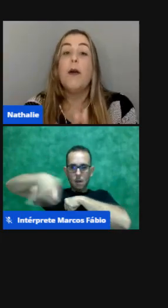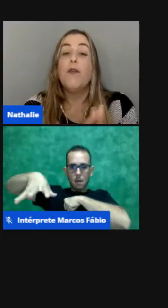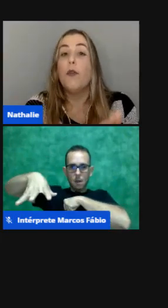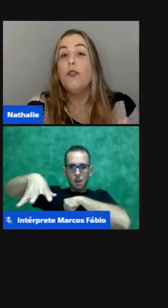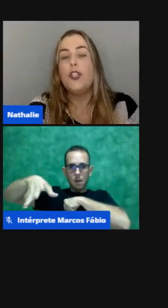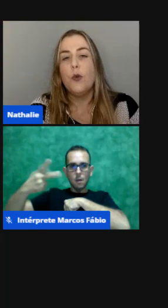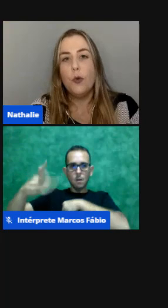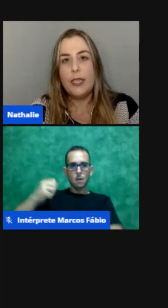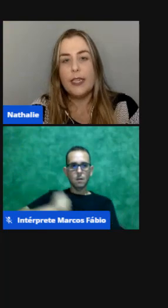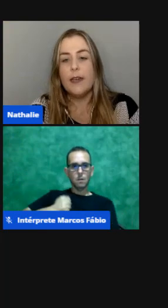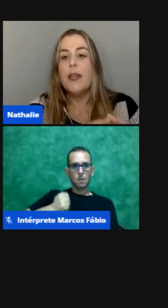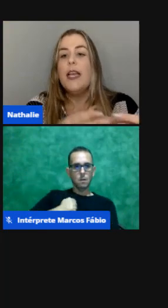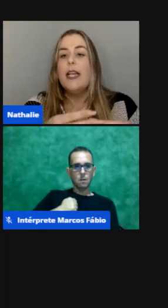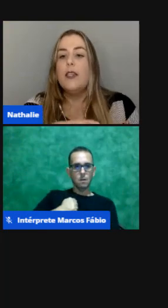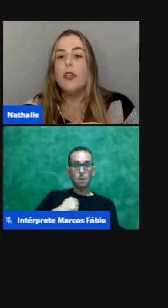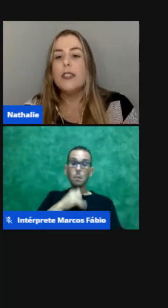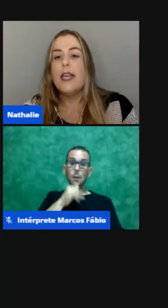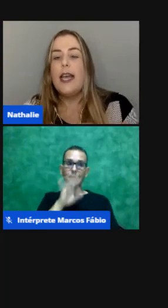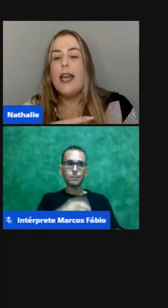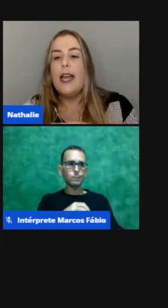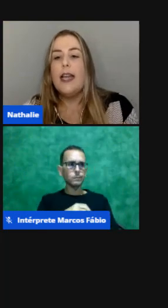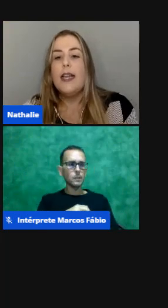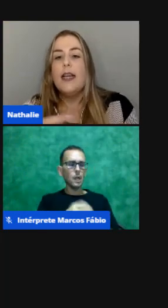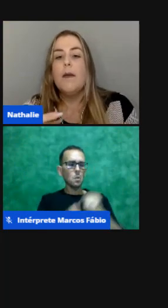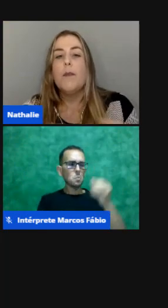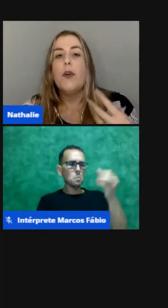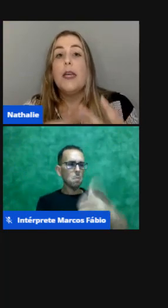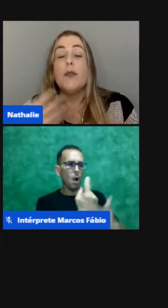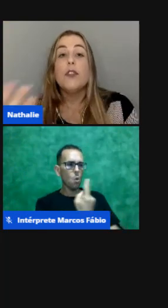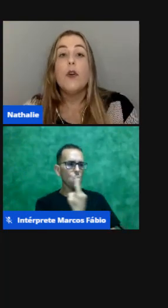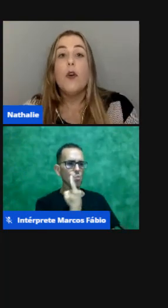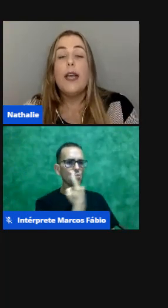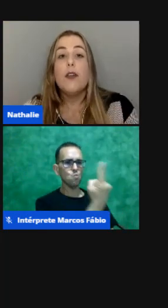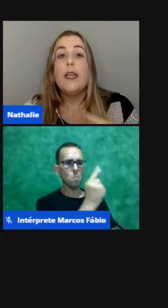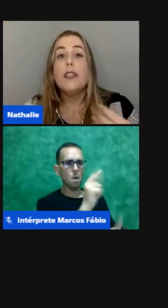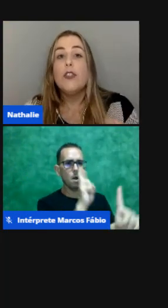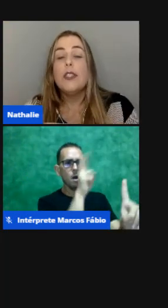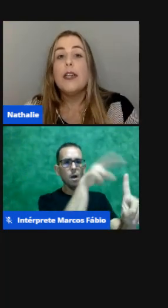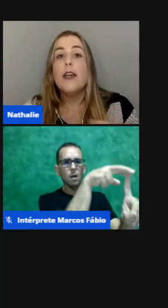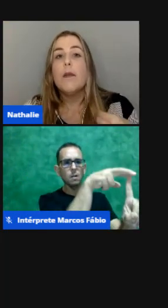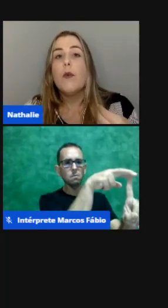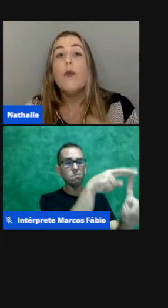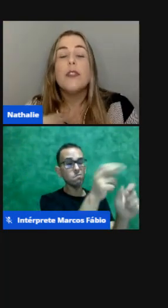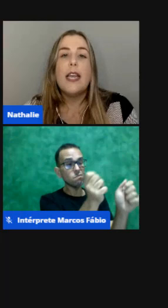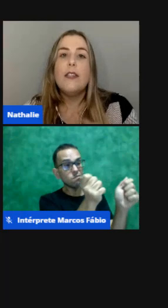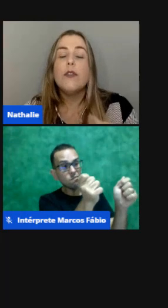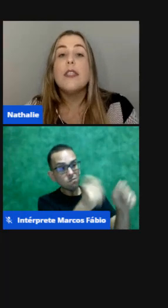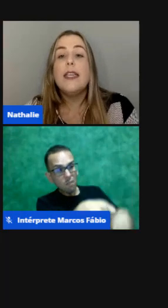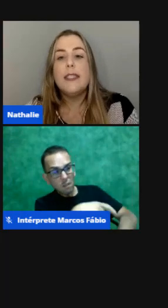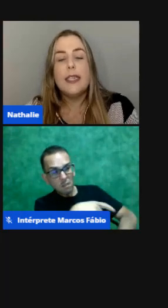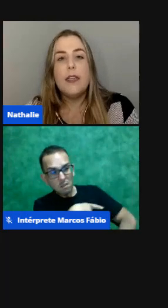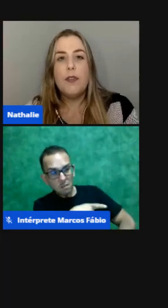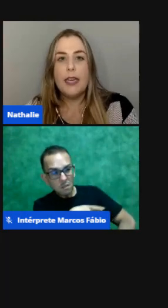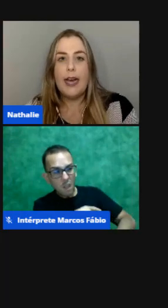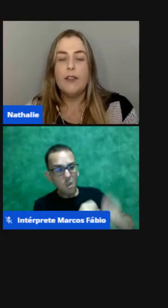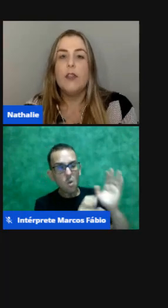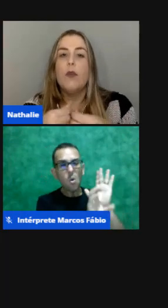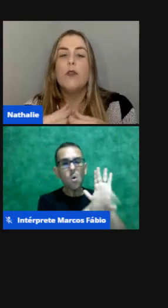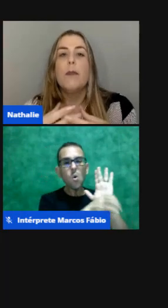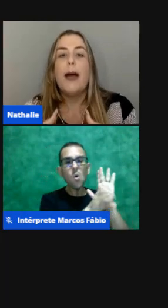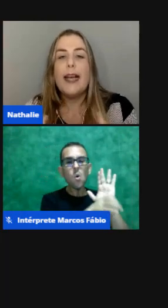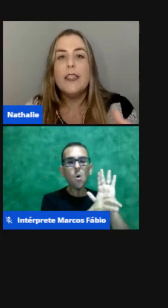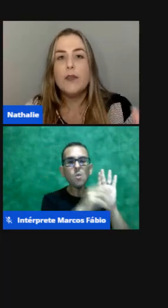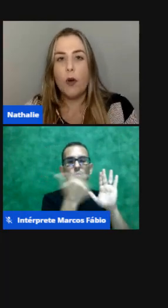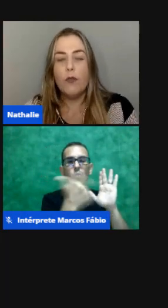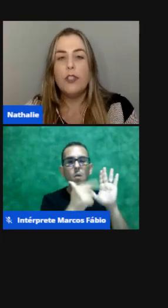pega uma fonte única, nós podemos correr o risco de ter conceitos sem significado. Então,